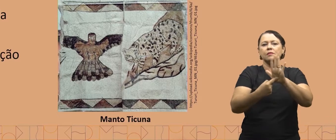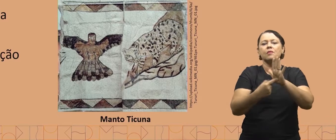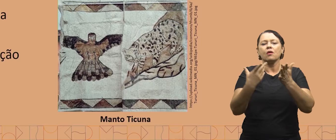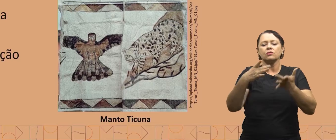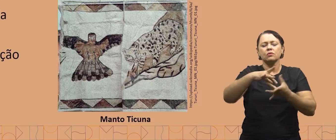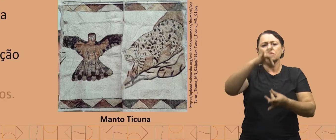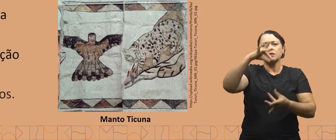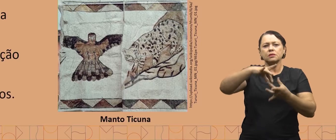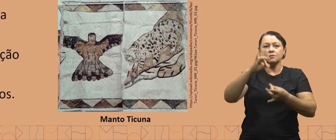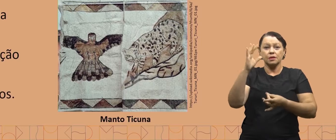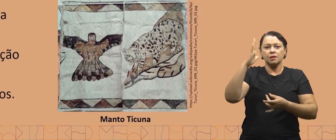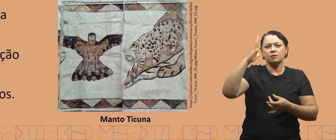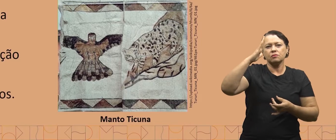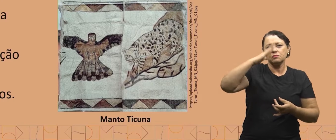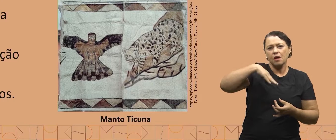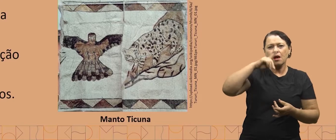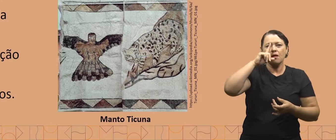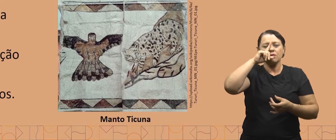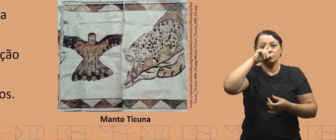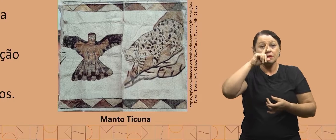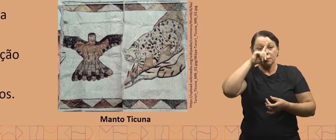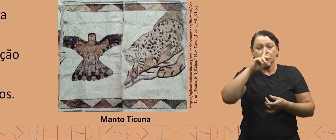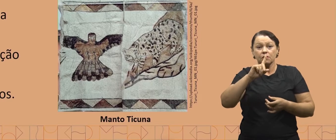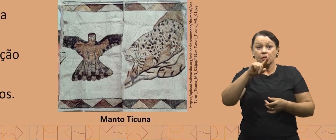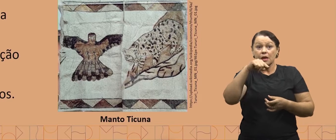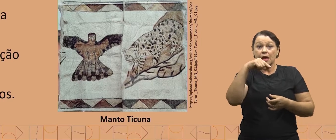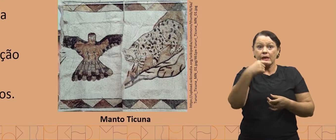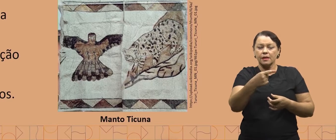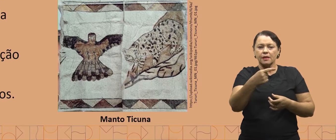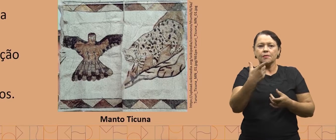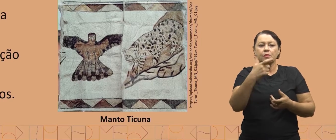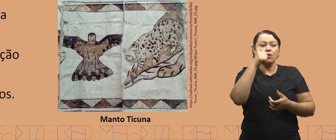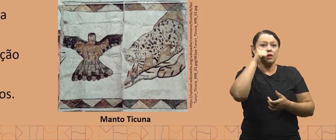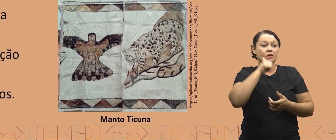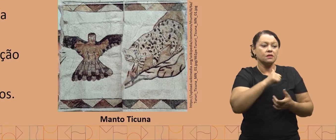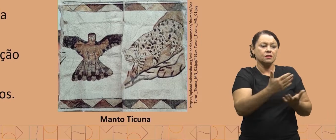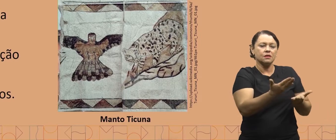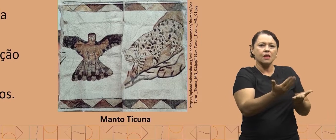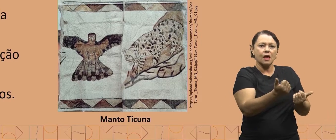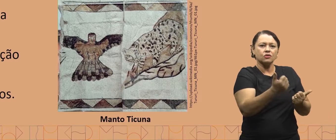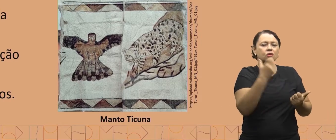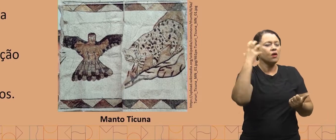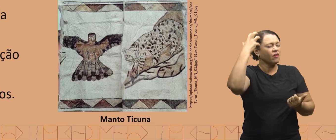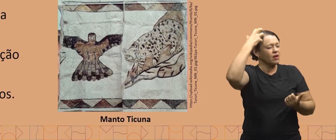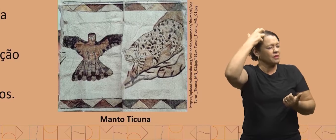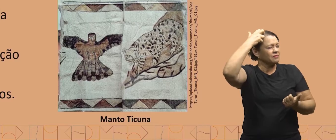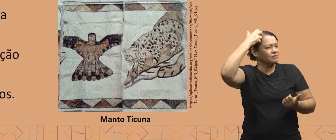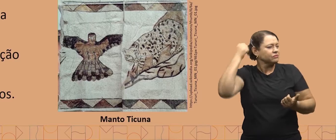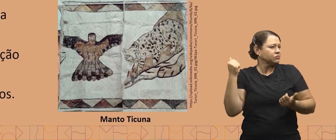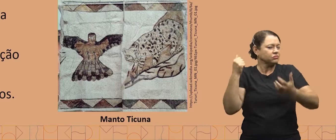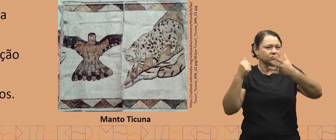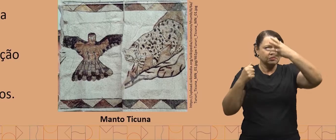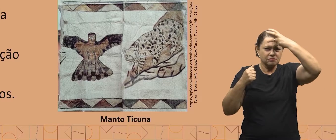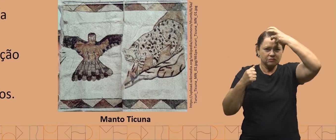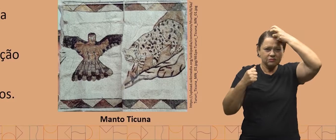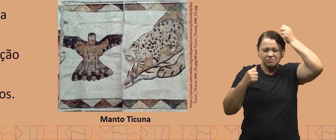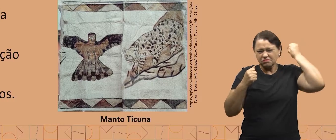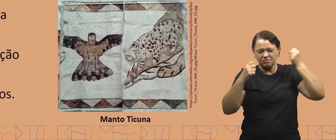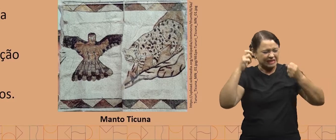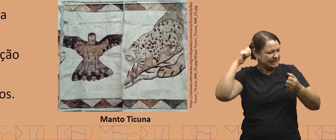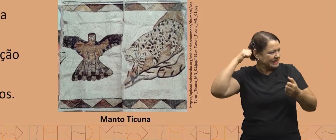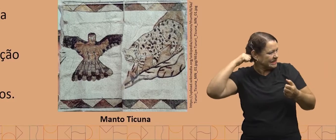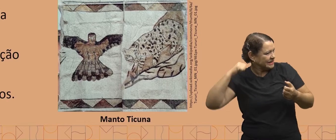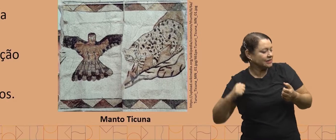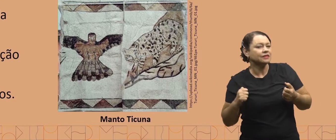perigosos. Depois, a moça tem seus cabelos cortados ou arrancados aos poucos por outras mulheres mais